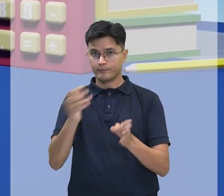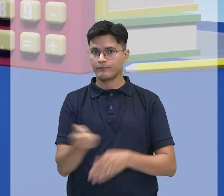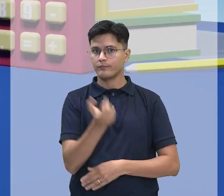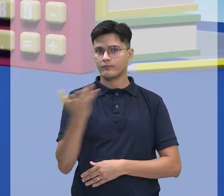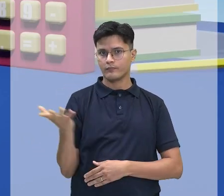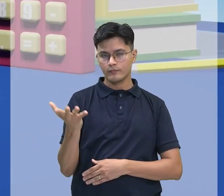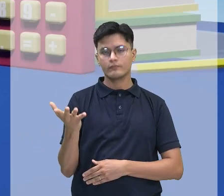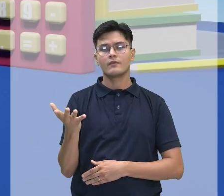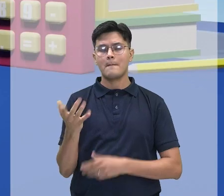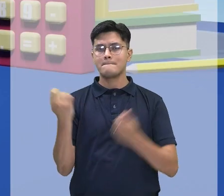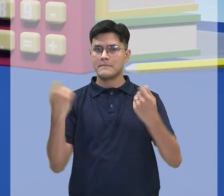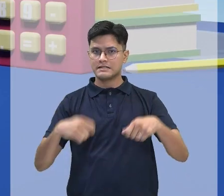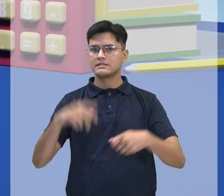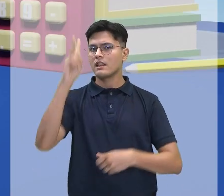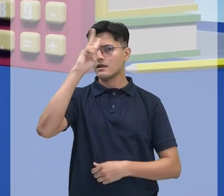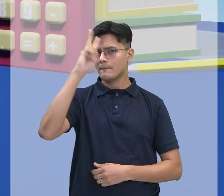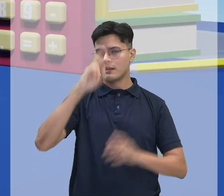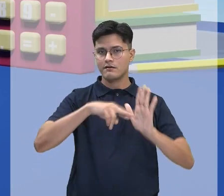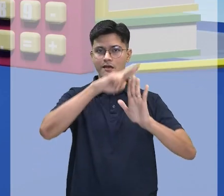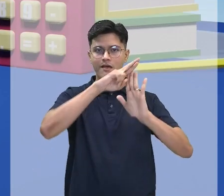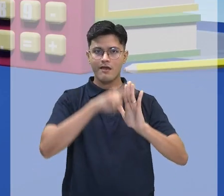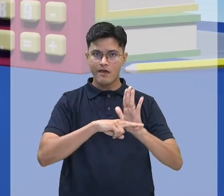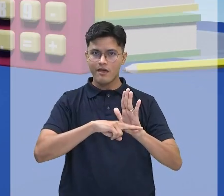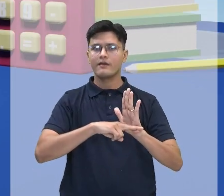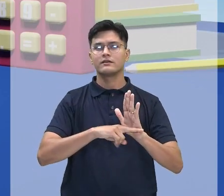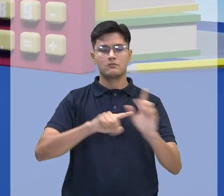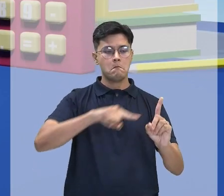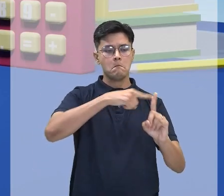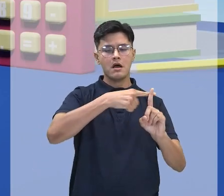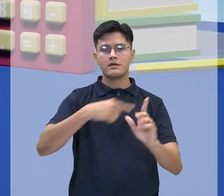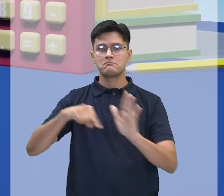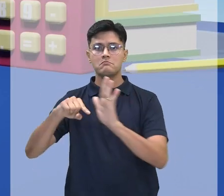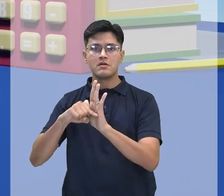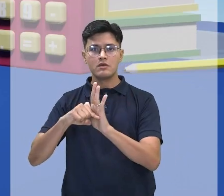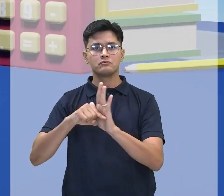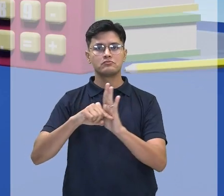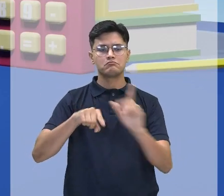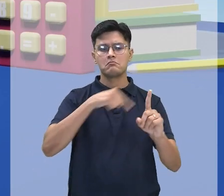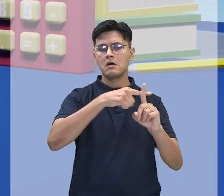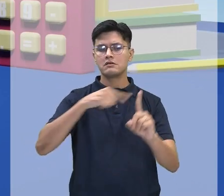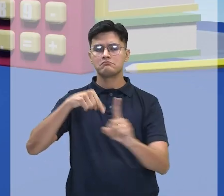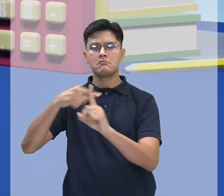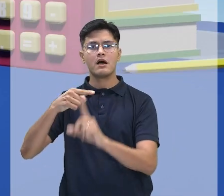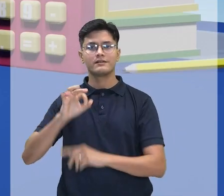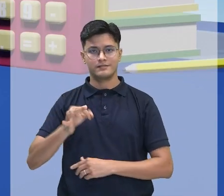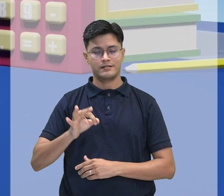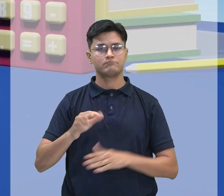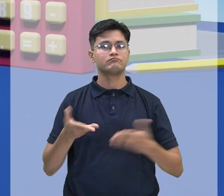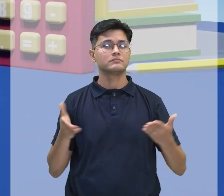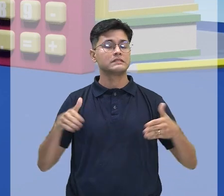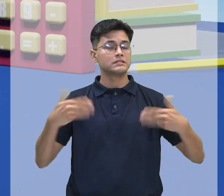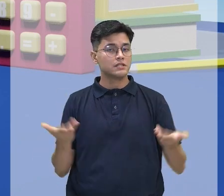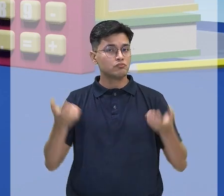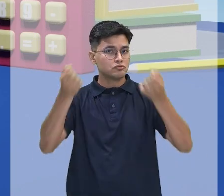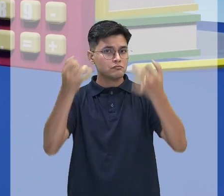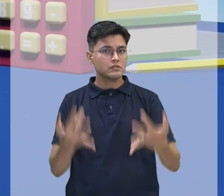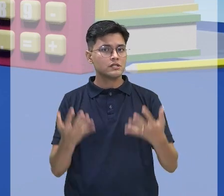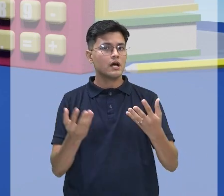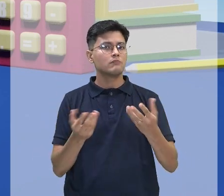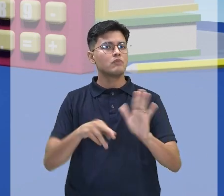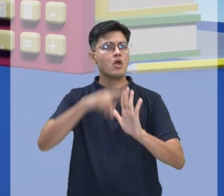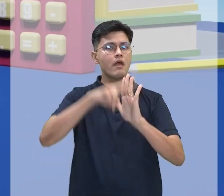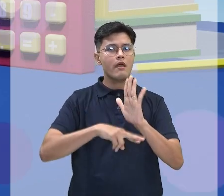daquelas regrinhas que acontecem entre os sinais, beleza? Então vamos falar do comportamento dos sinais na divisão de números